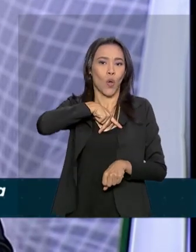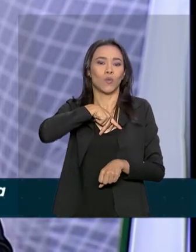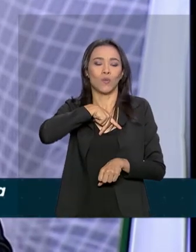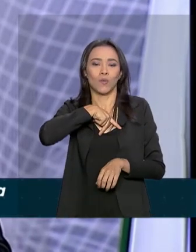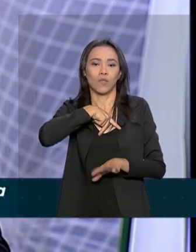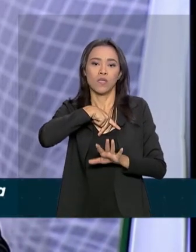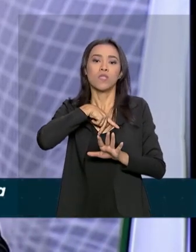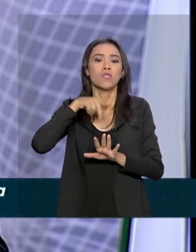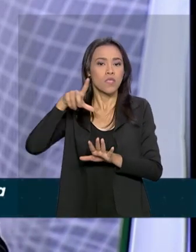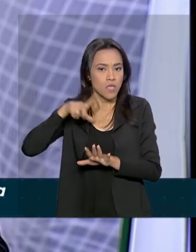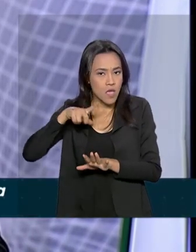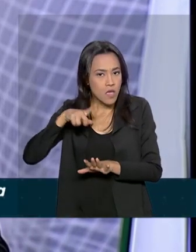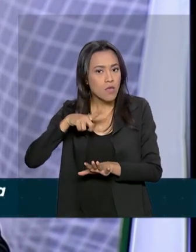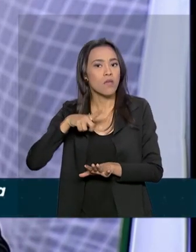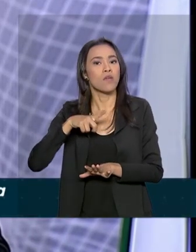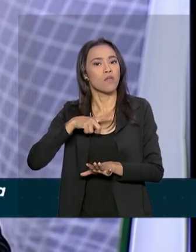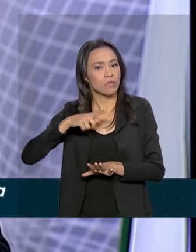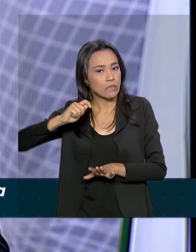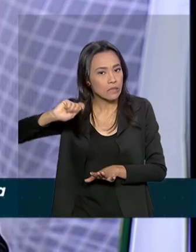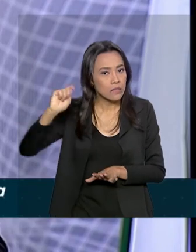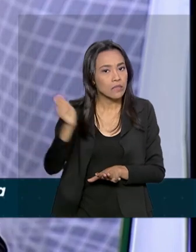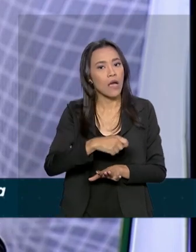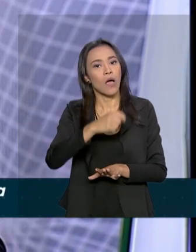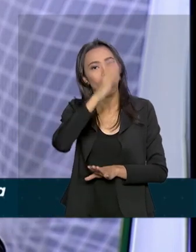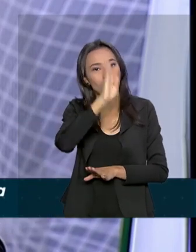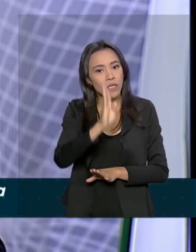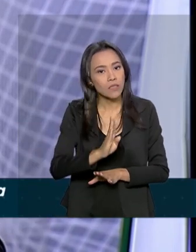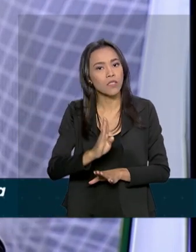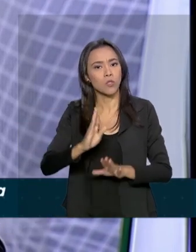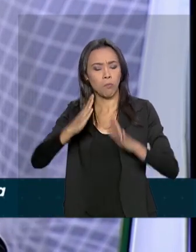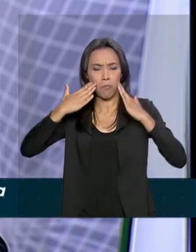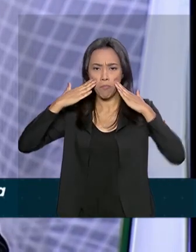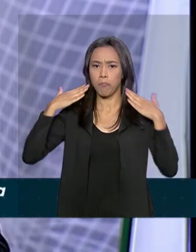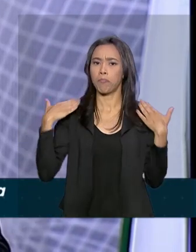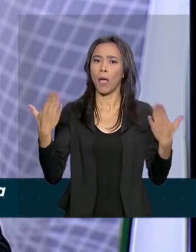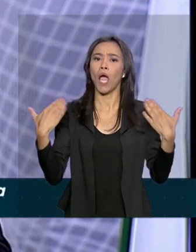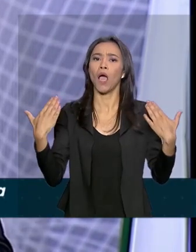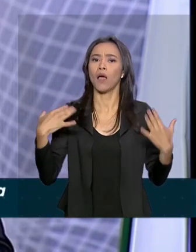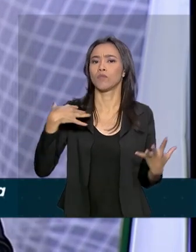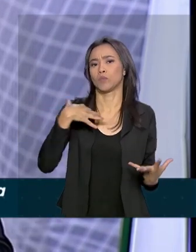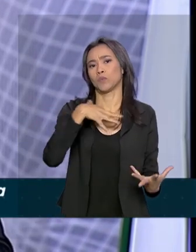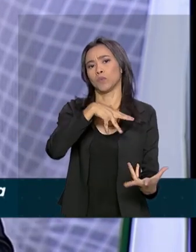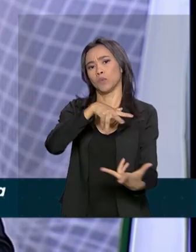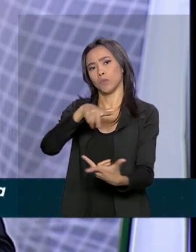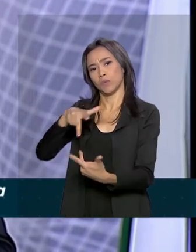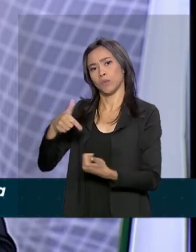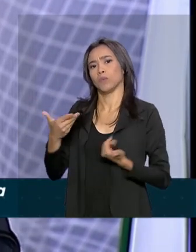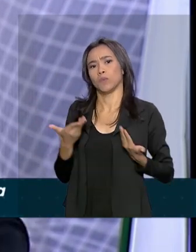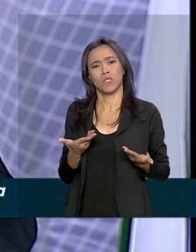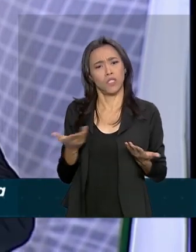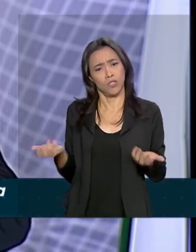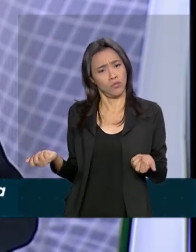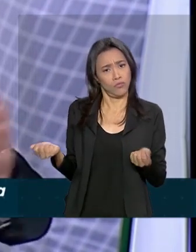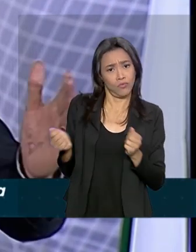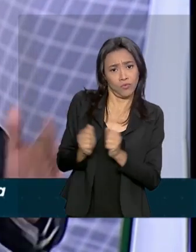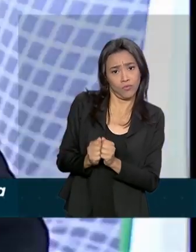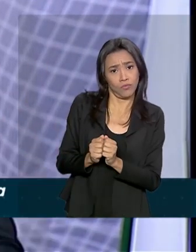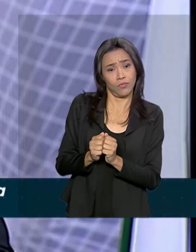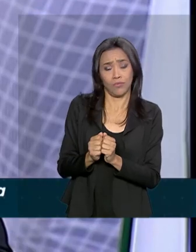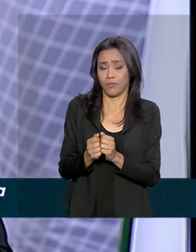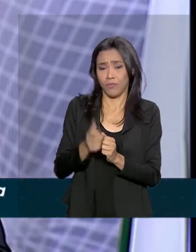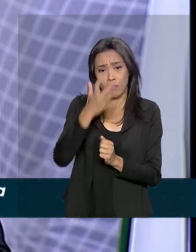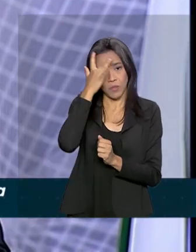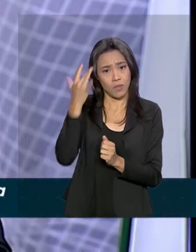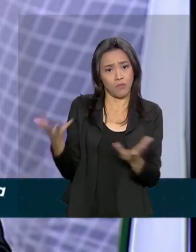temos como colocar o Brasil no local de destaque que ele merece. E com pessoas maravilhosas como